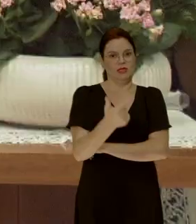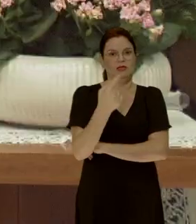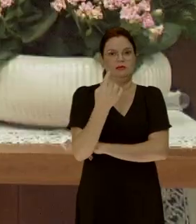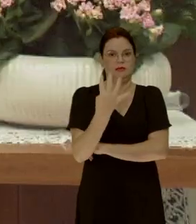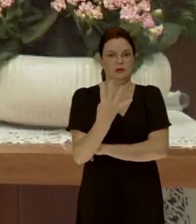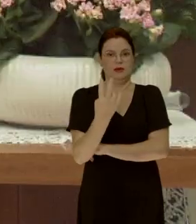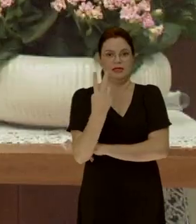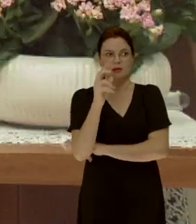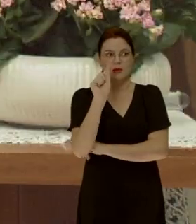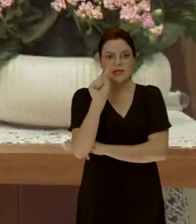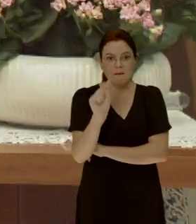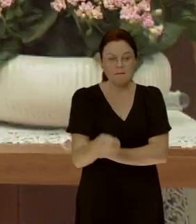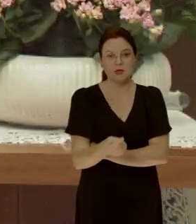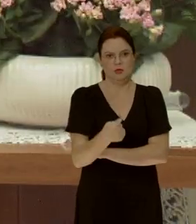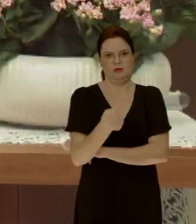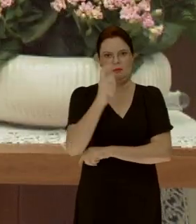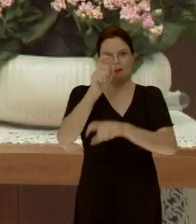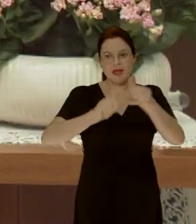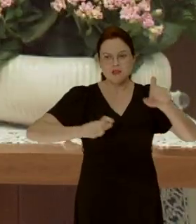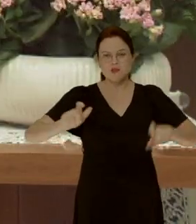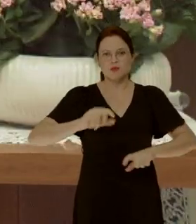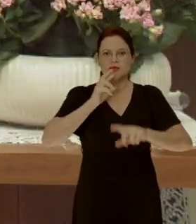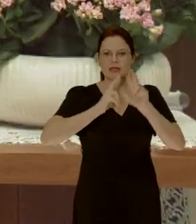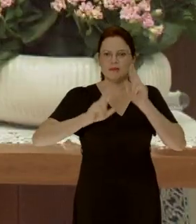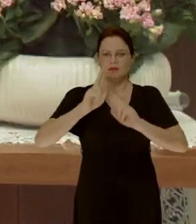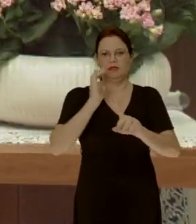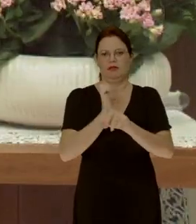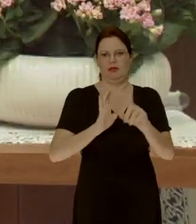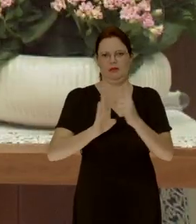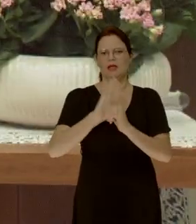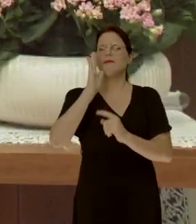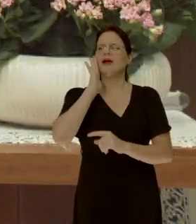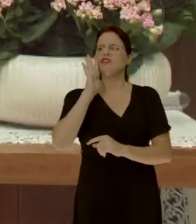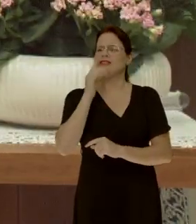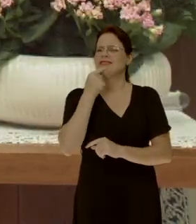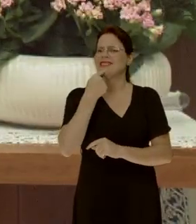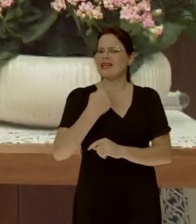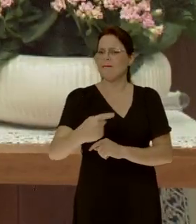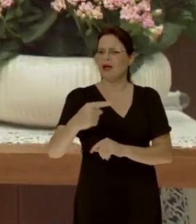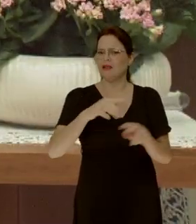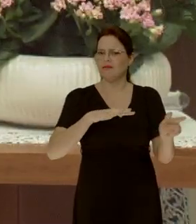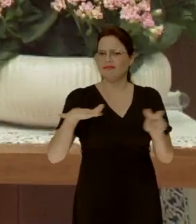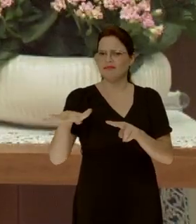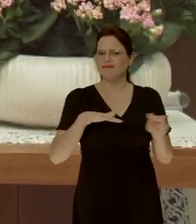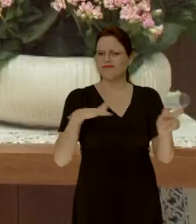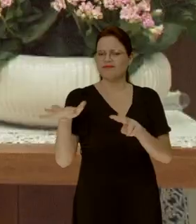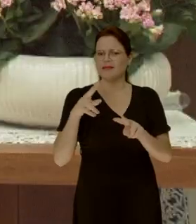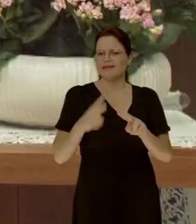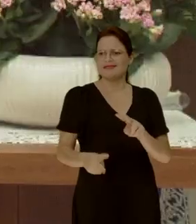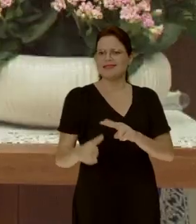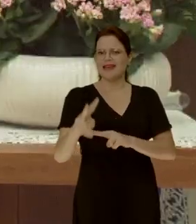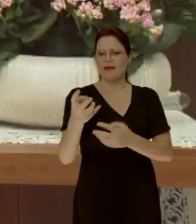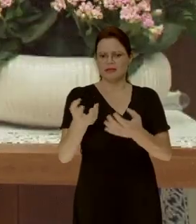242 mil. Os irmãos imaginem isso toda semana, chegando no